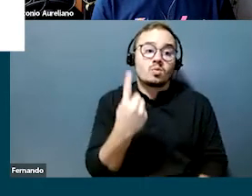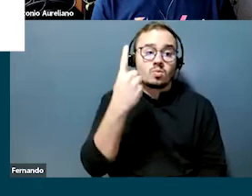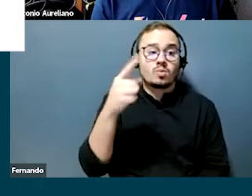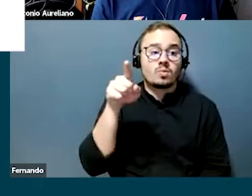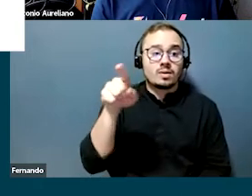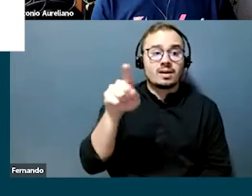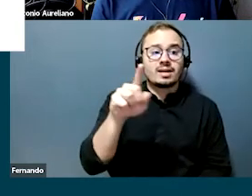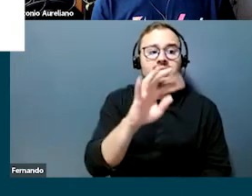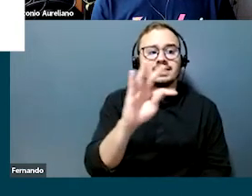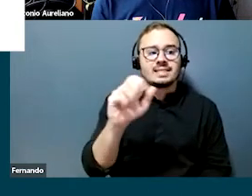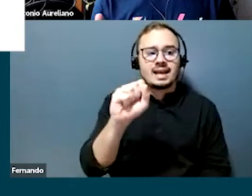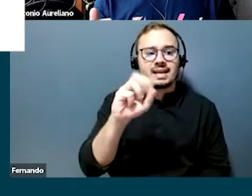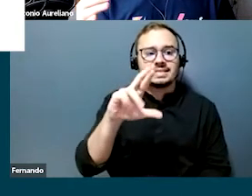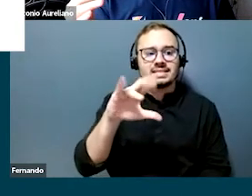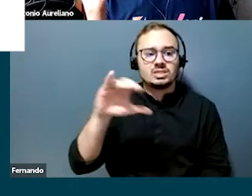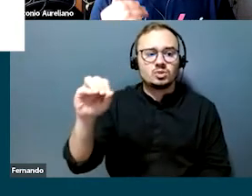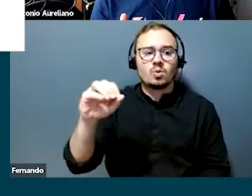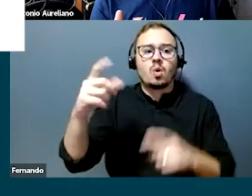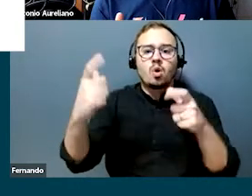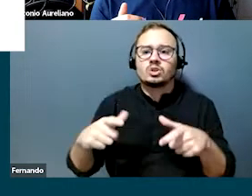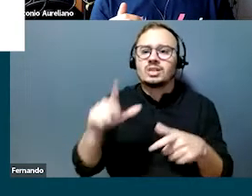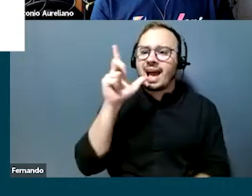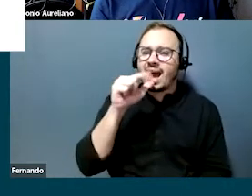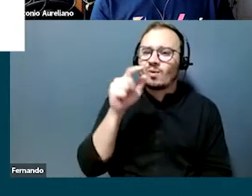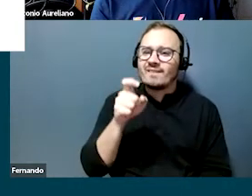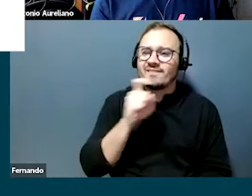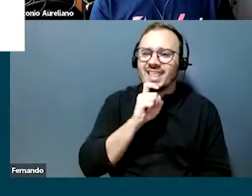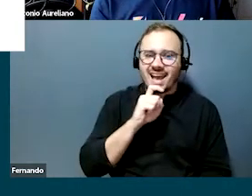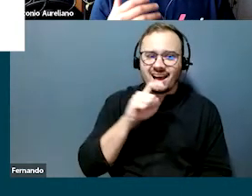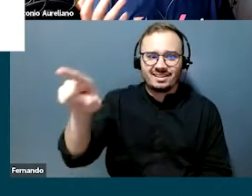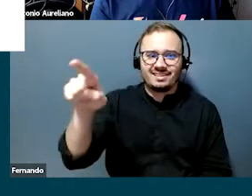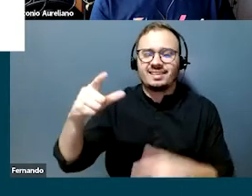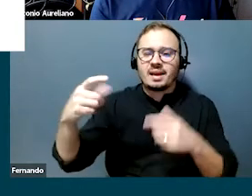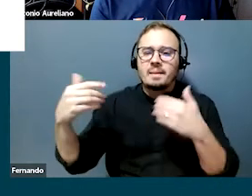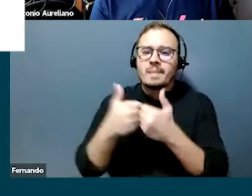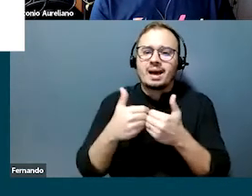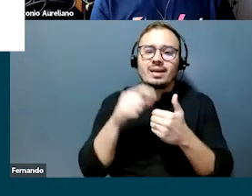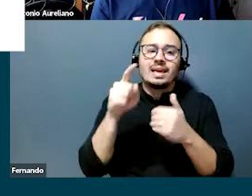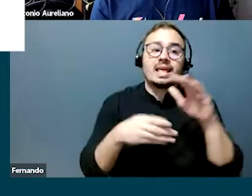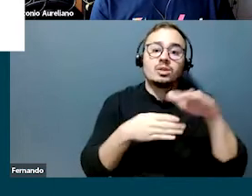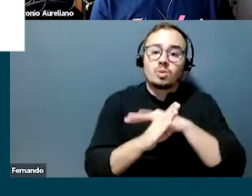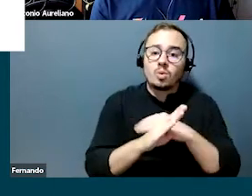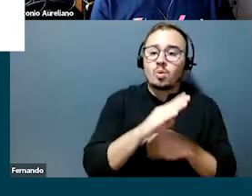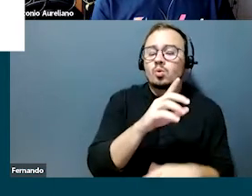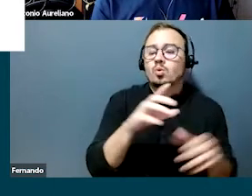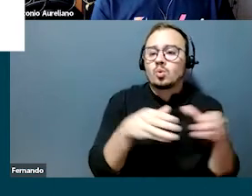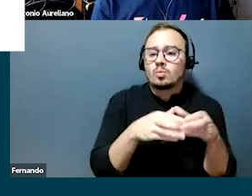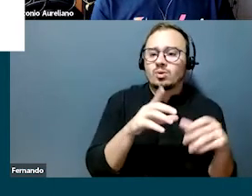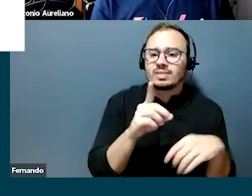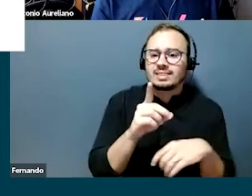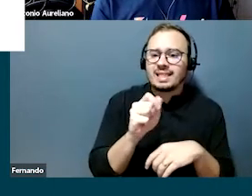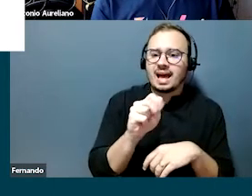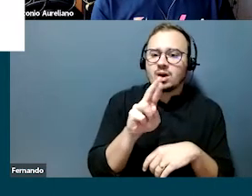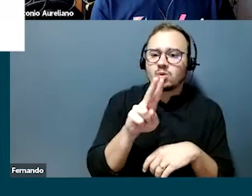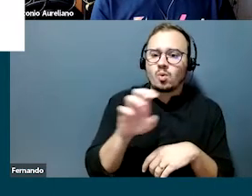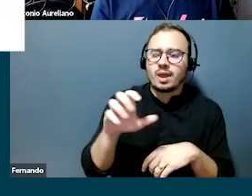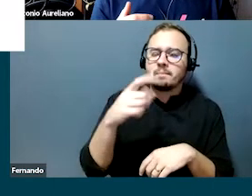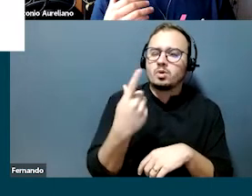Rezende, que é lá de Água Fria, que é um bairro vizinho de Chão de Estrelas. A mãe dele, Dona Neide, é professora, e ele entrou no Daruê em